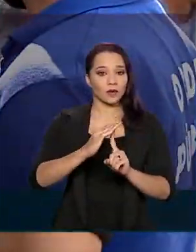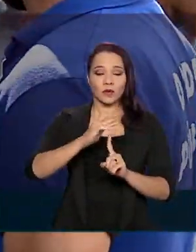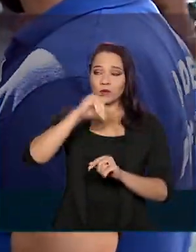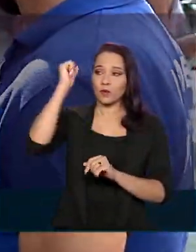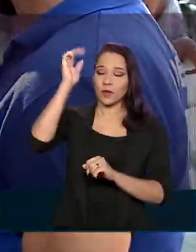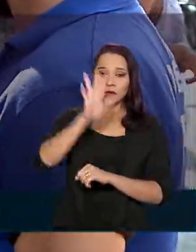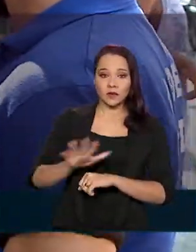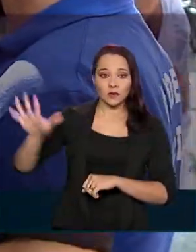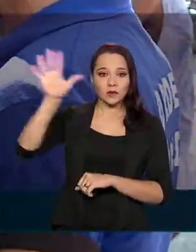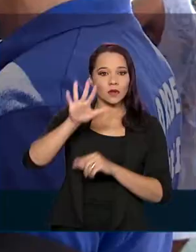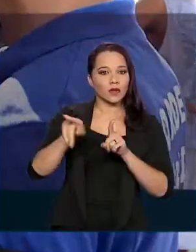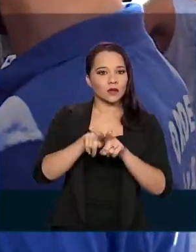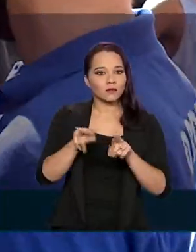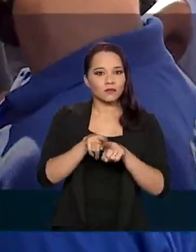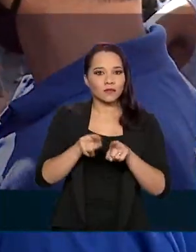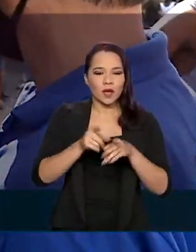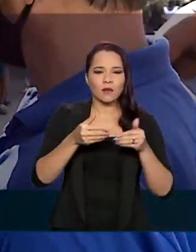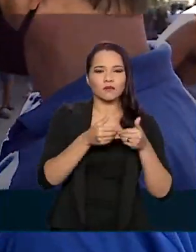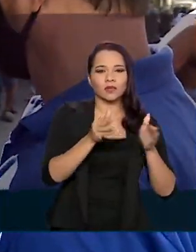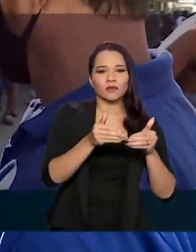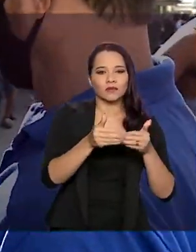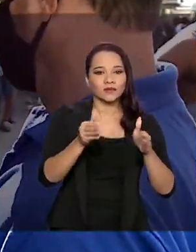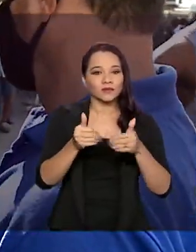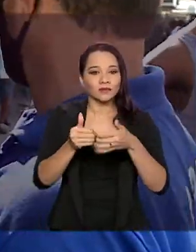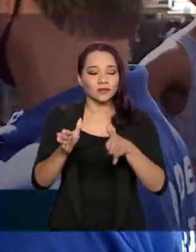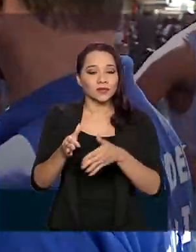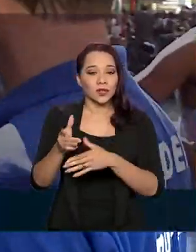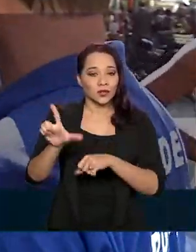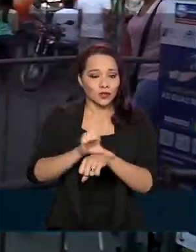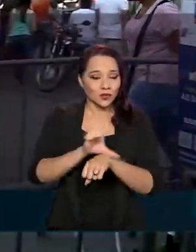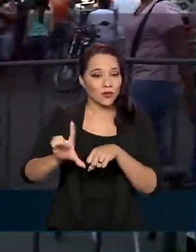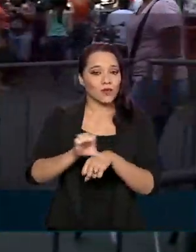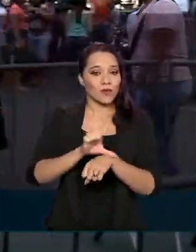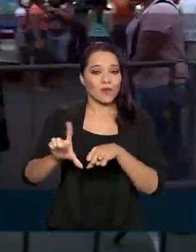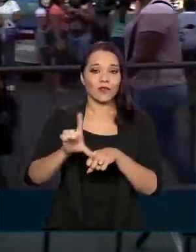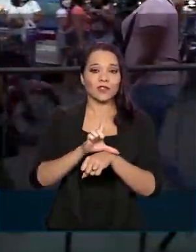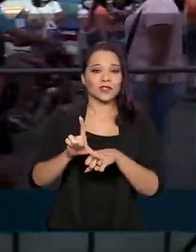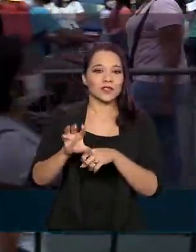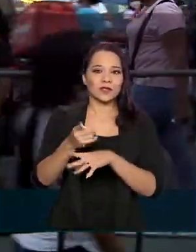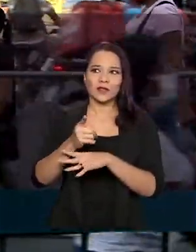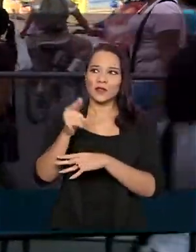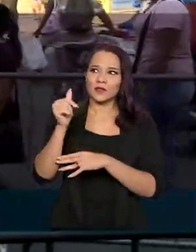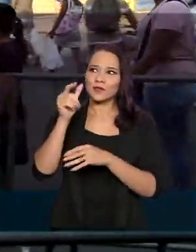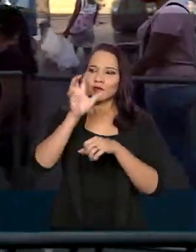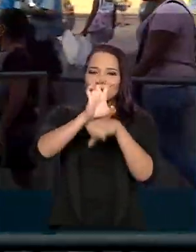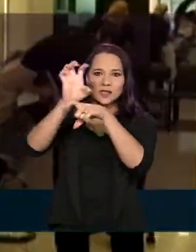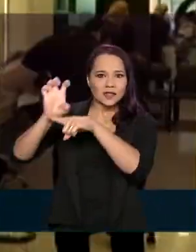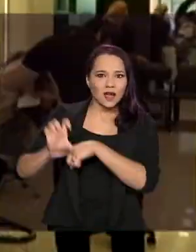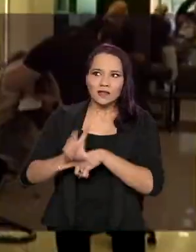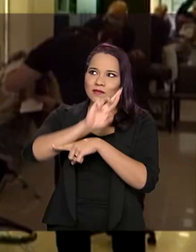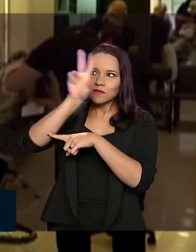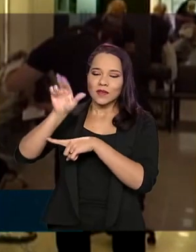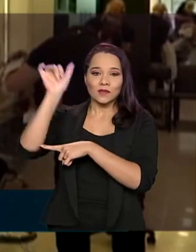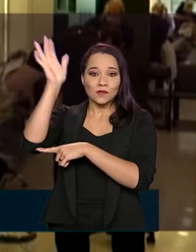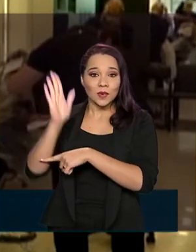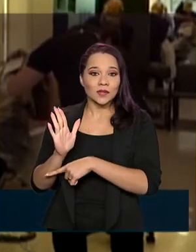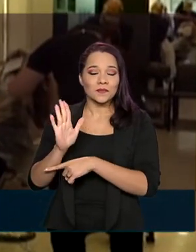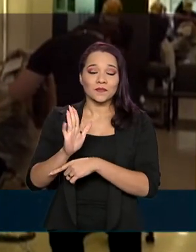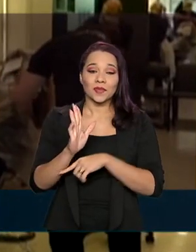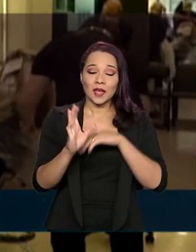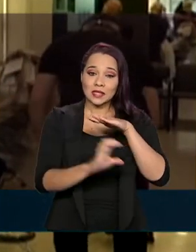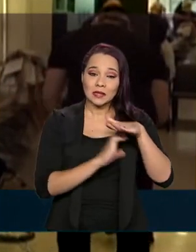e o movimento de reabertura dos estabelecimentos, em grande parte dos estados, as micro e